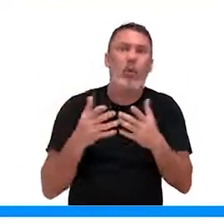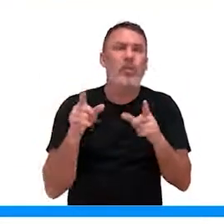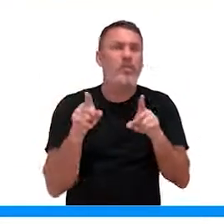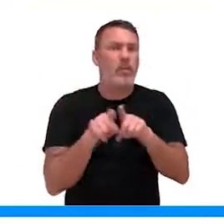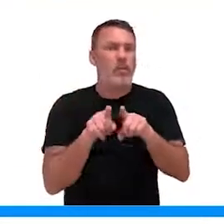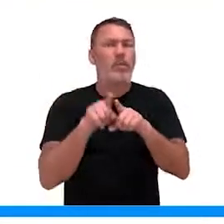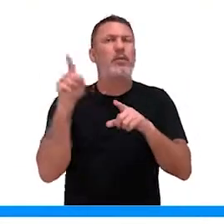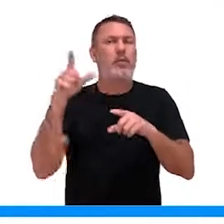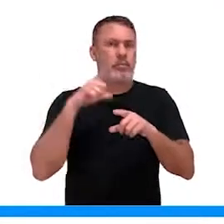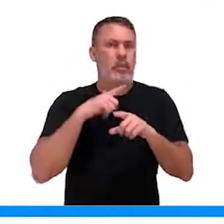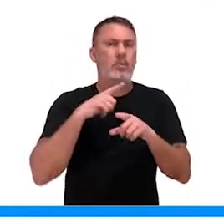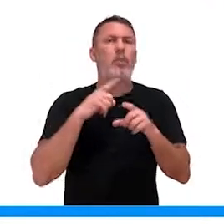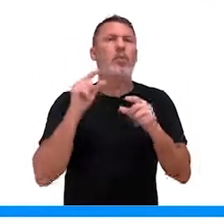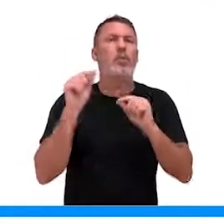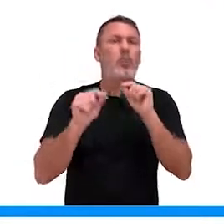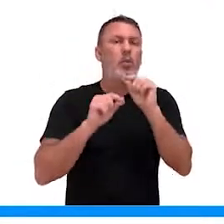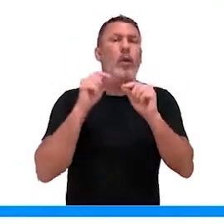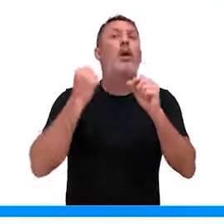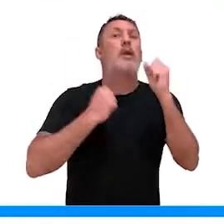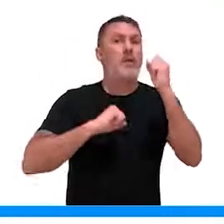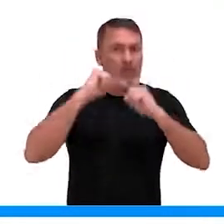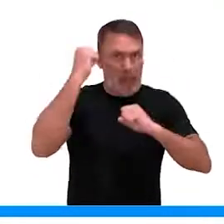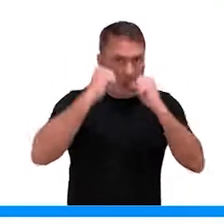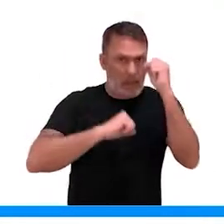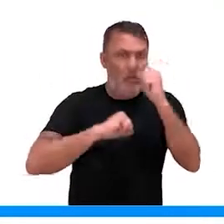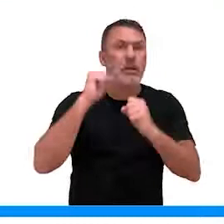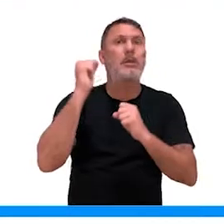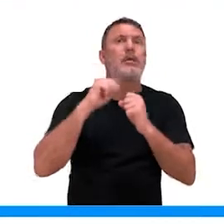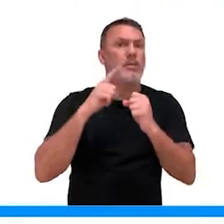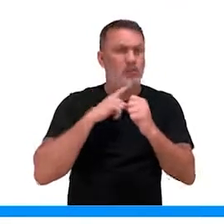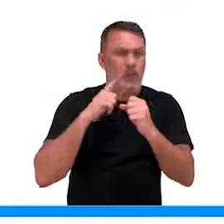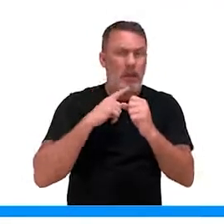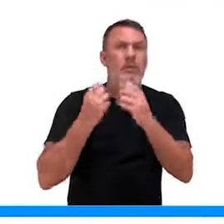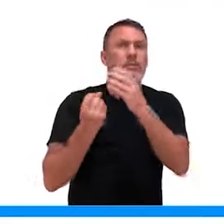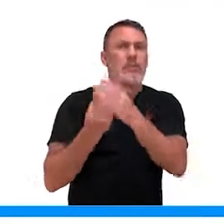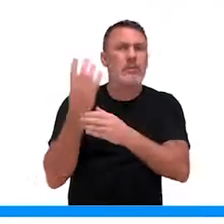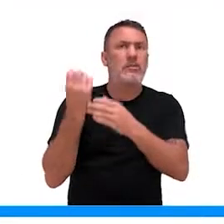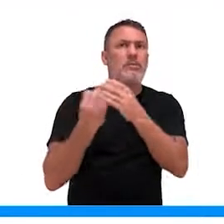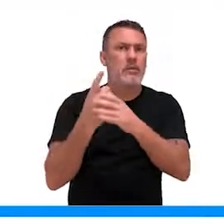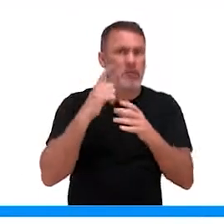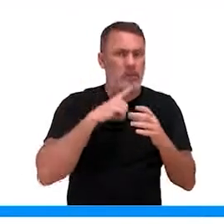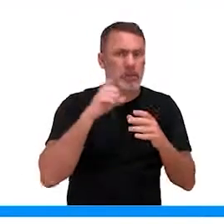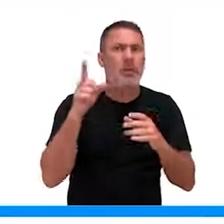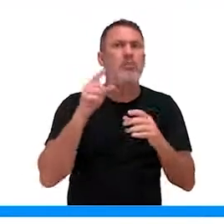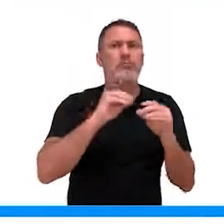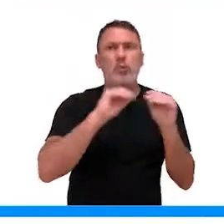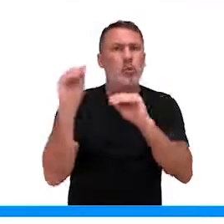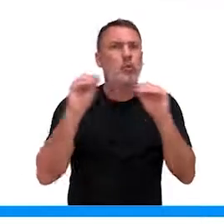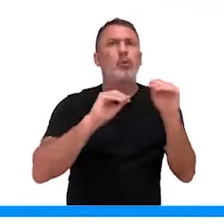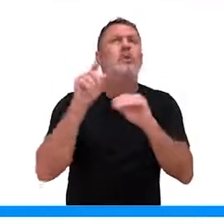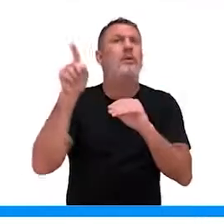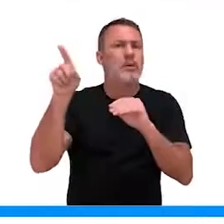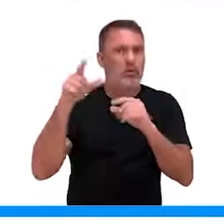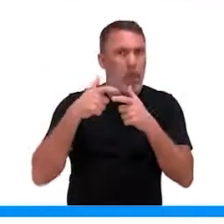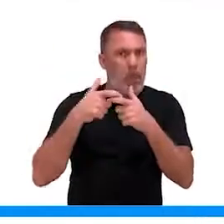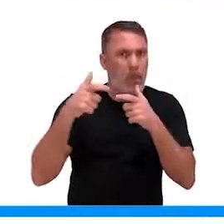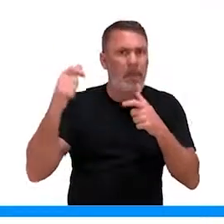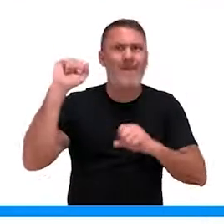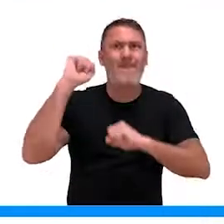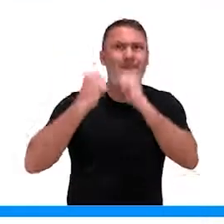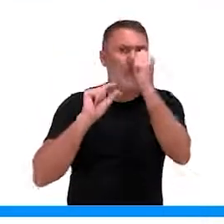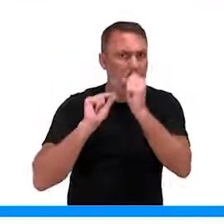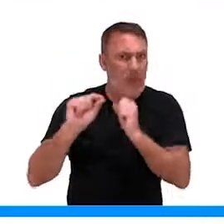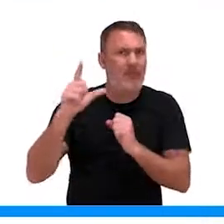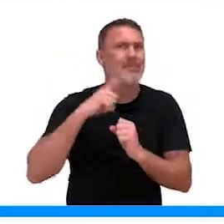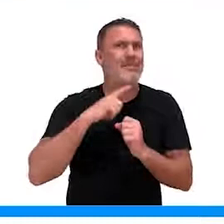tem atraído muitas indústrias, grandes grupos, tá? Conglomerados transnacionais